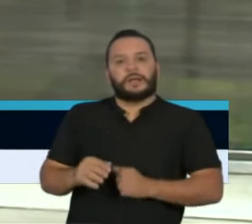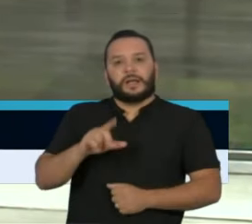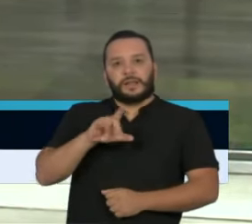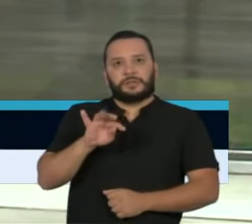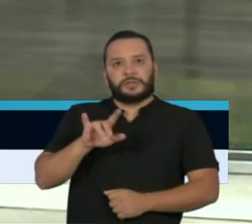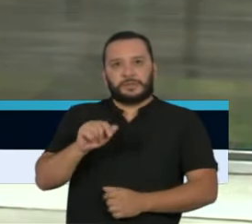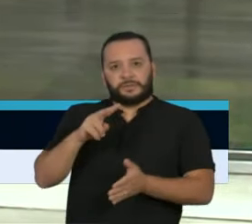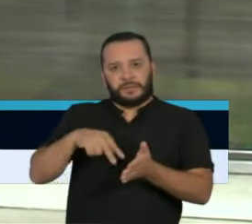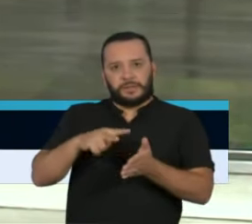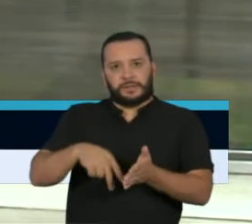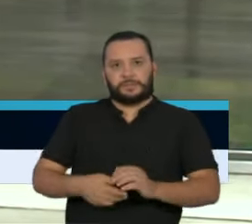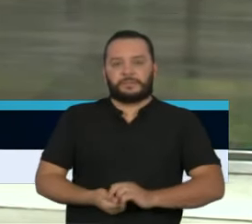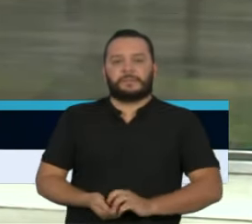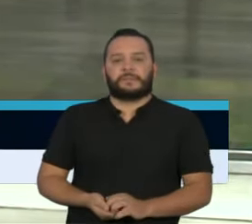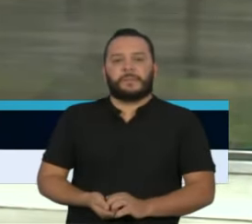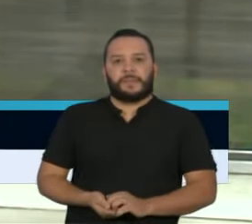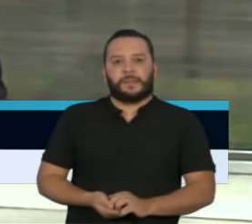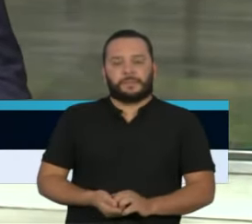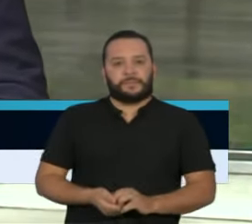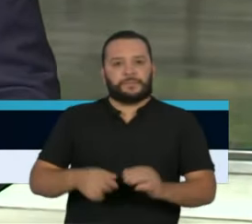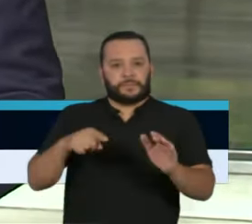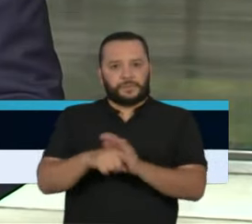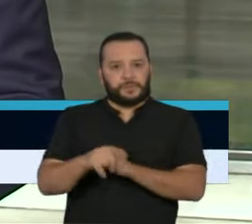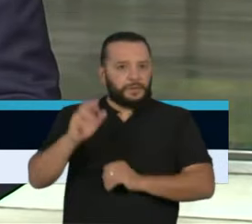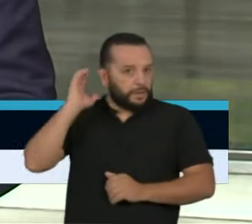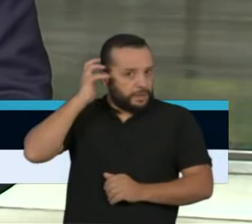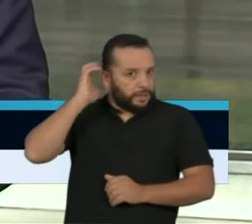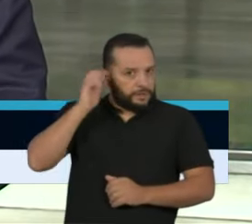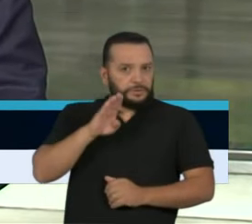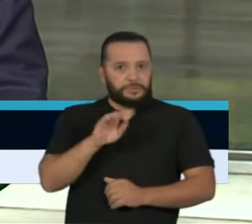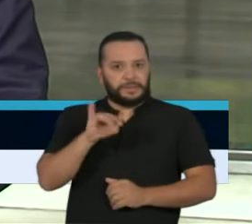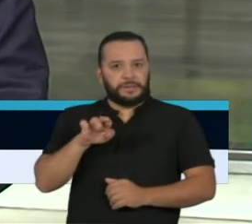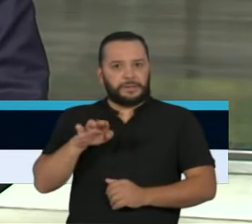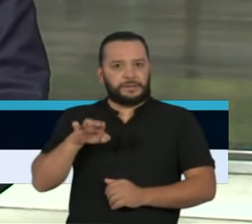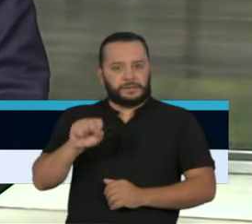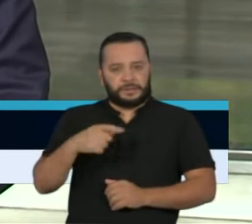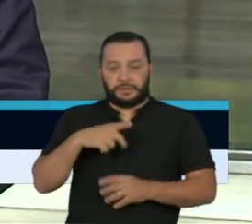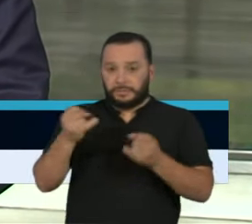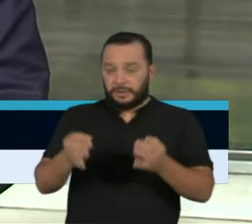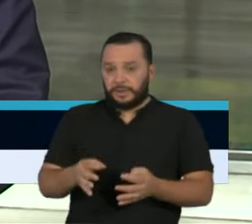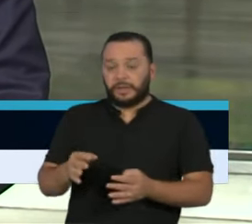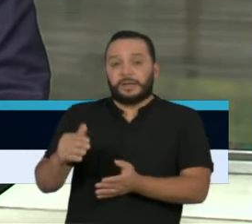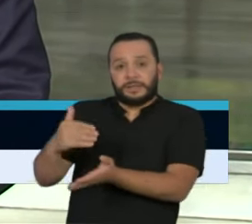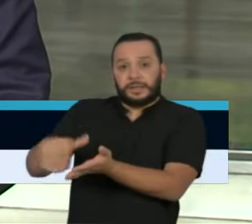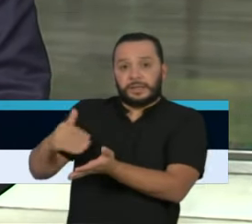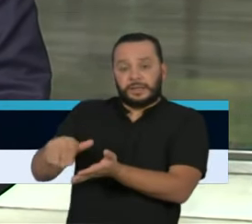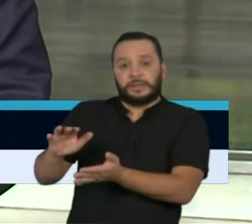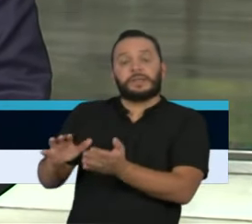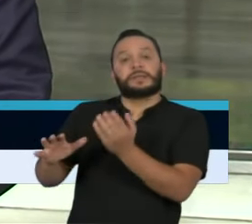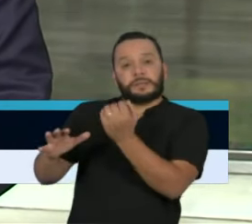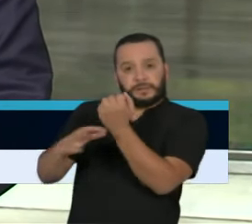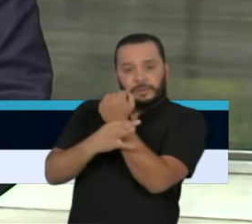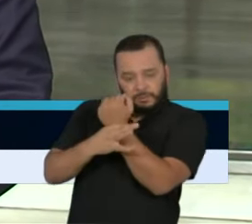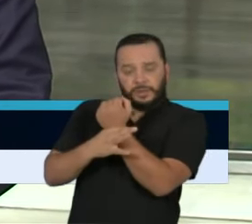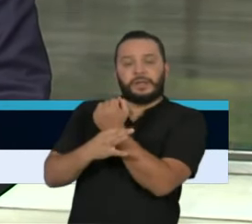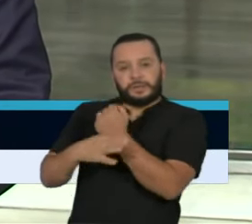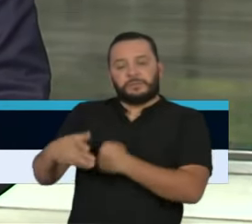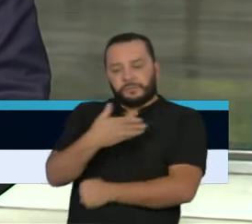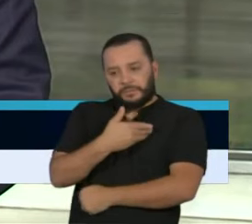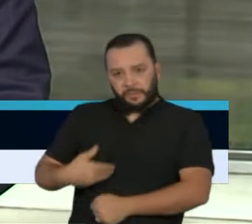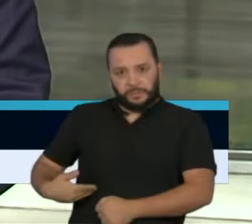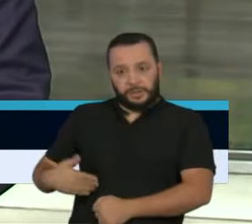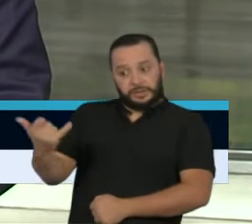Letícia. Letícia? A pergunta da Rádio Bandeirantes é a seguinte: fontes da Secretaria de Segurança Pública disseram à Rádio Bandeirantes